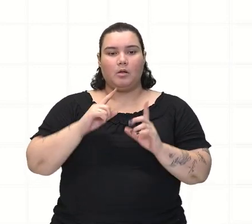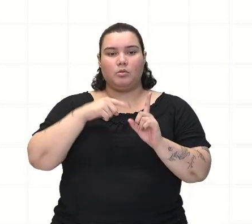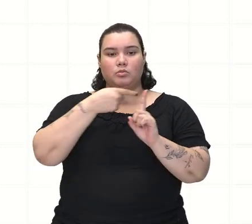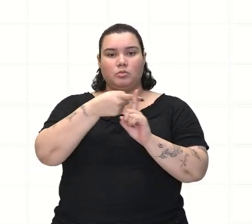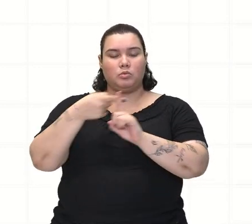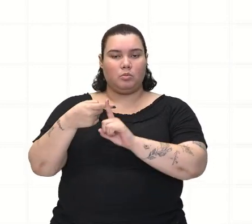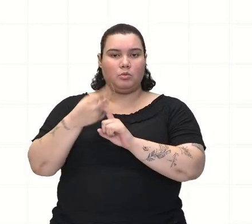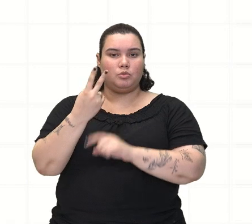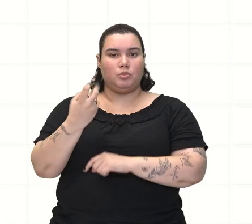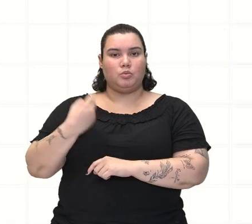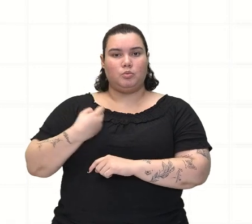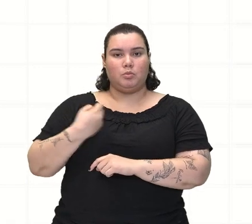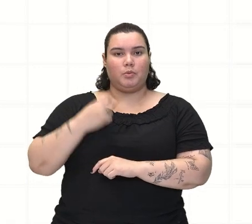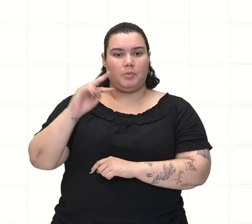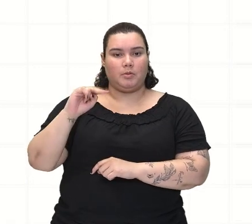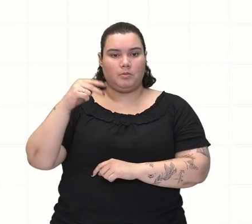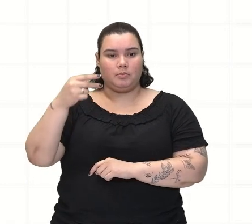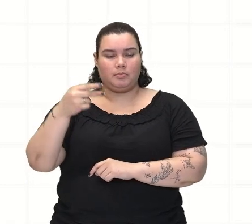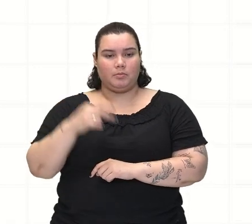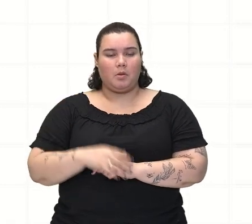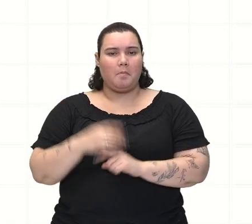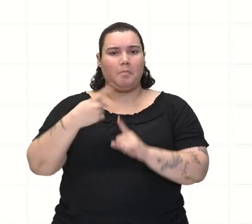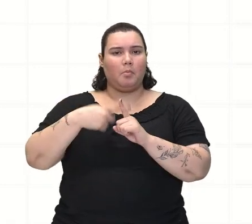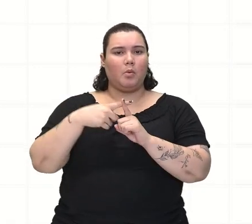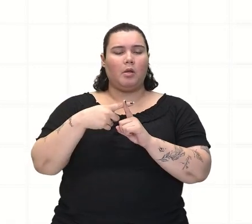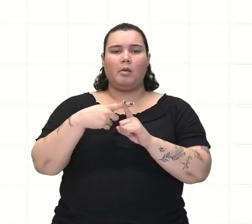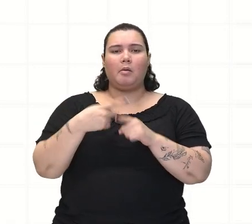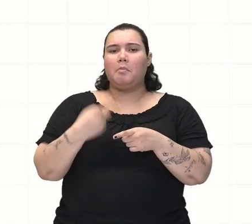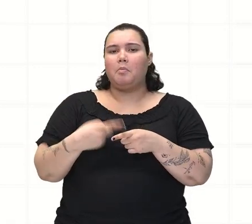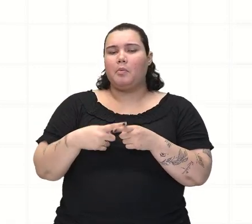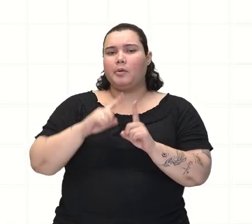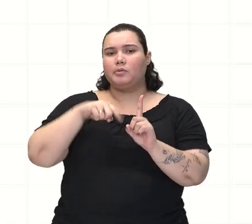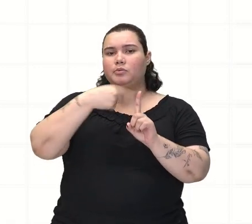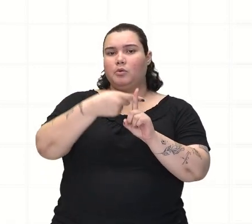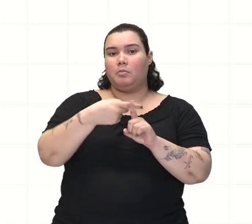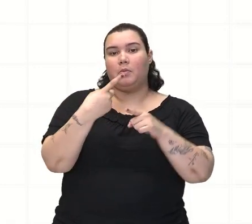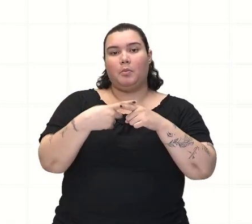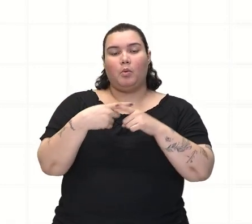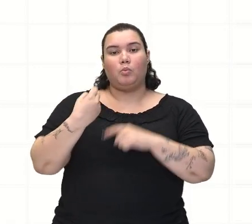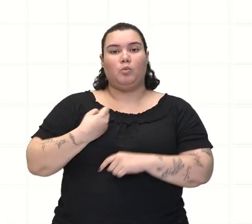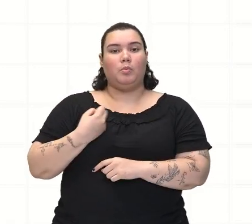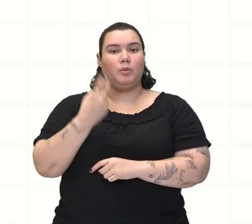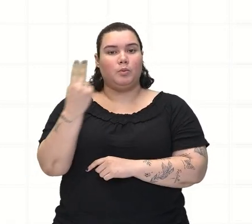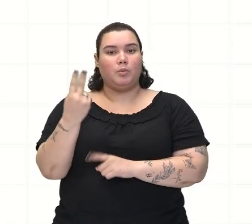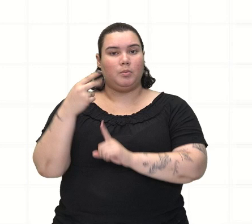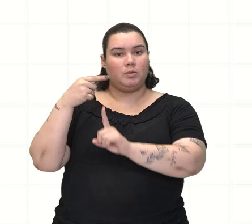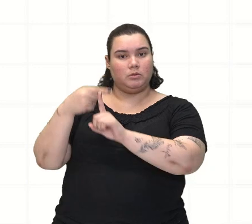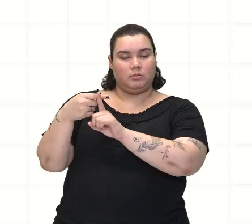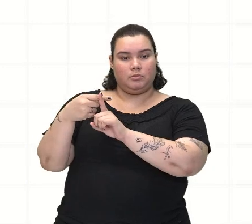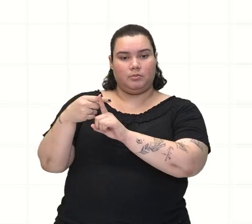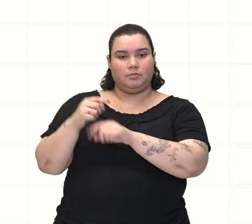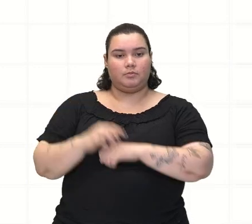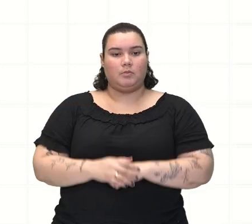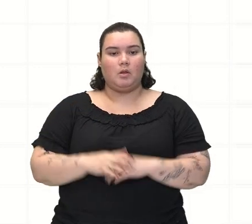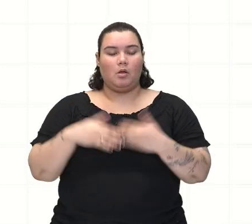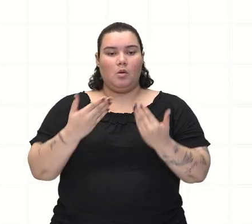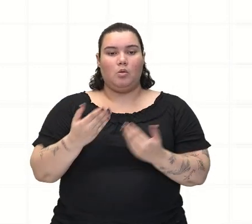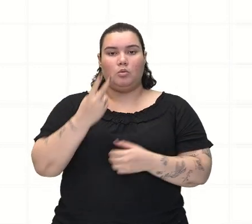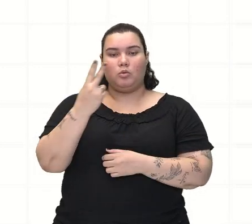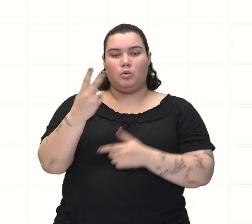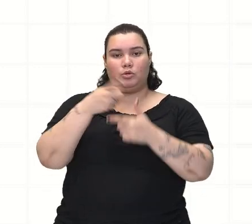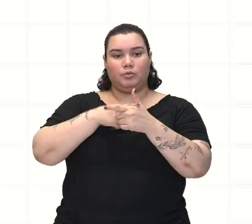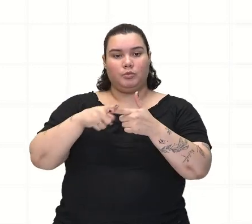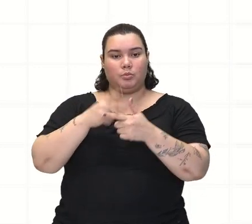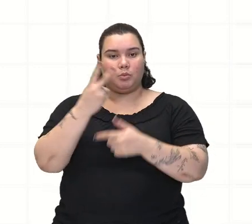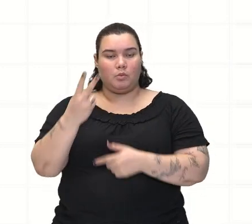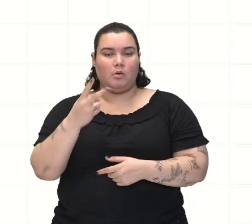ao quadrado. Por que a soma? Porque agora eu vou ter que dividir por 2 positivo. Então, dividindo 2 por 2, eu vou ter 1.